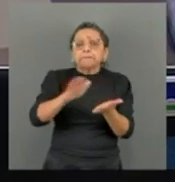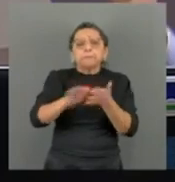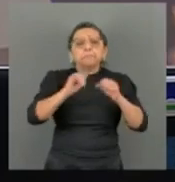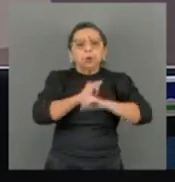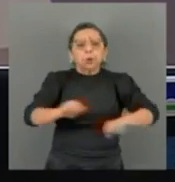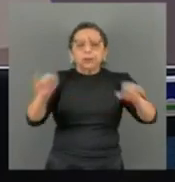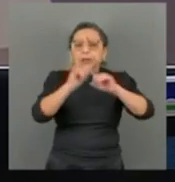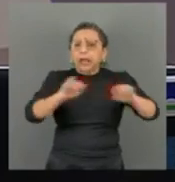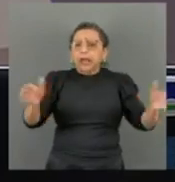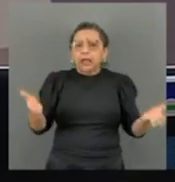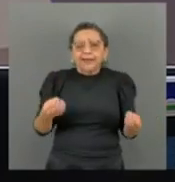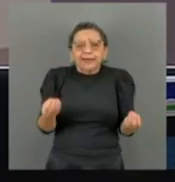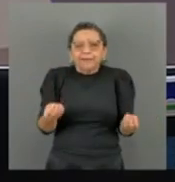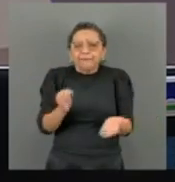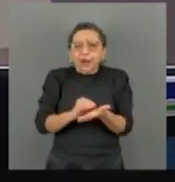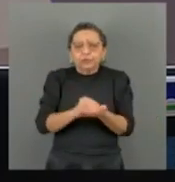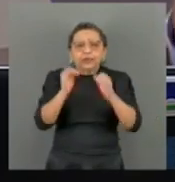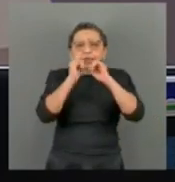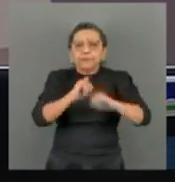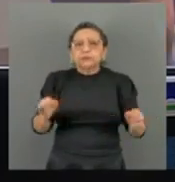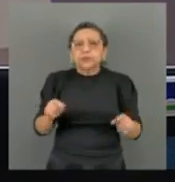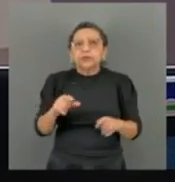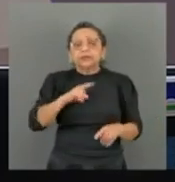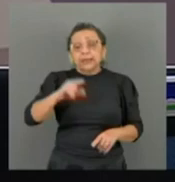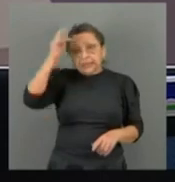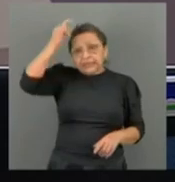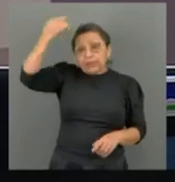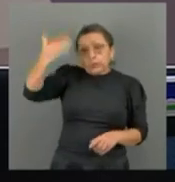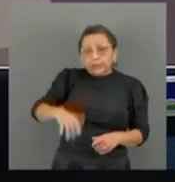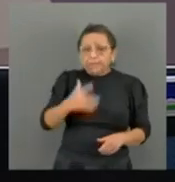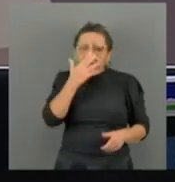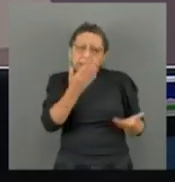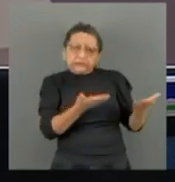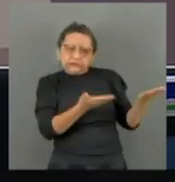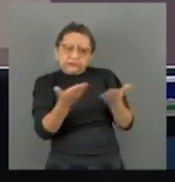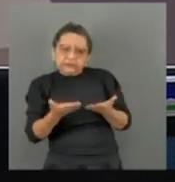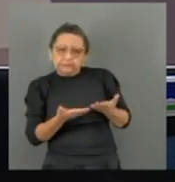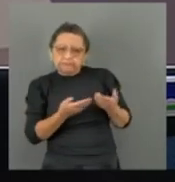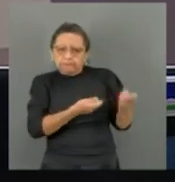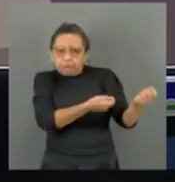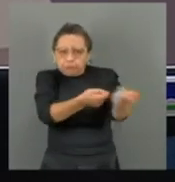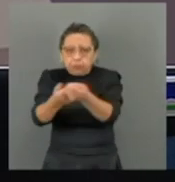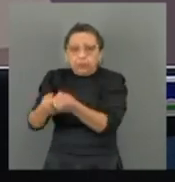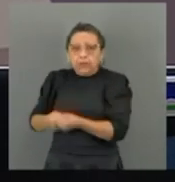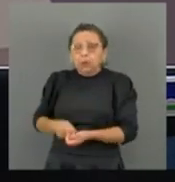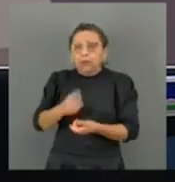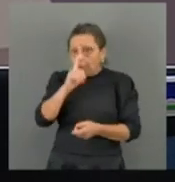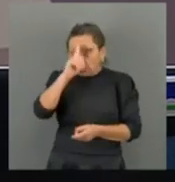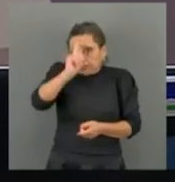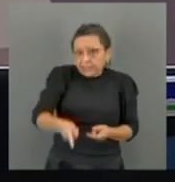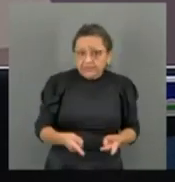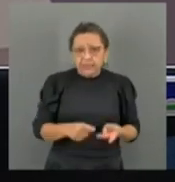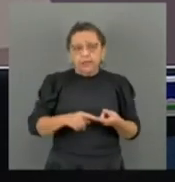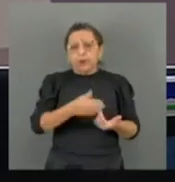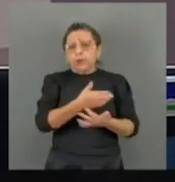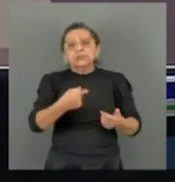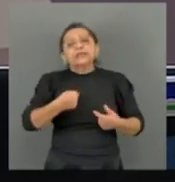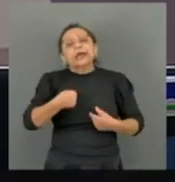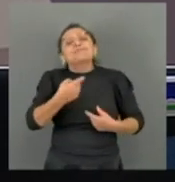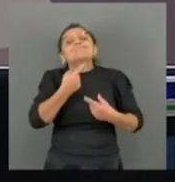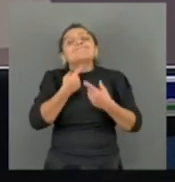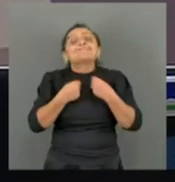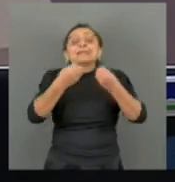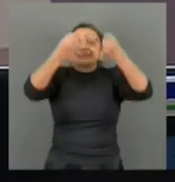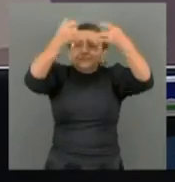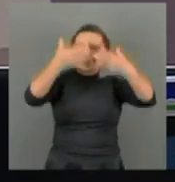Twitter Files Brasil. Até teorias de conspiração, que era uma coordenação. Então eu queria explicar o que